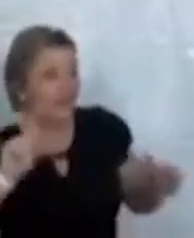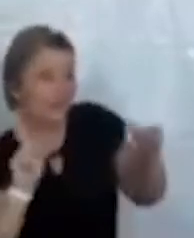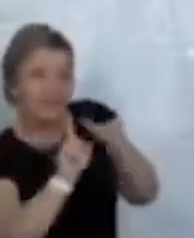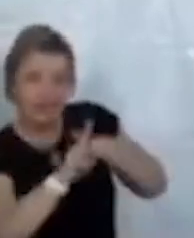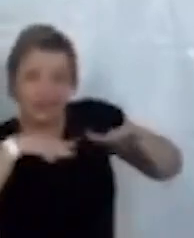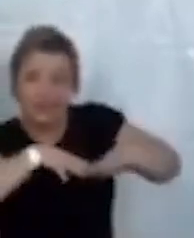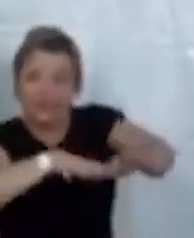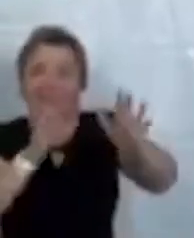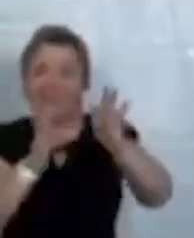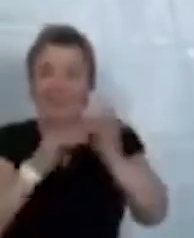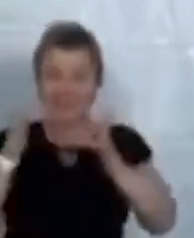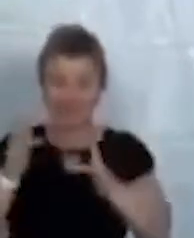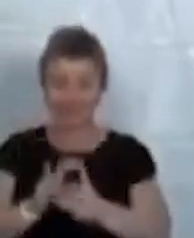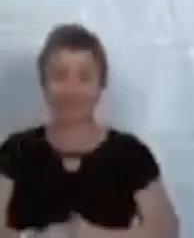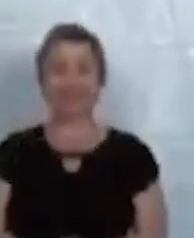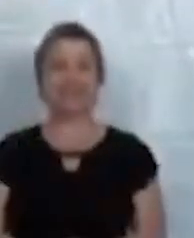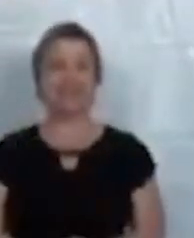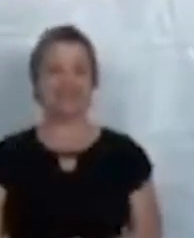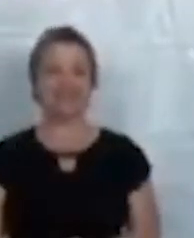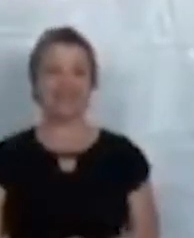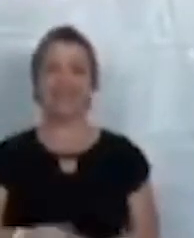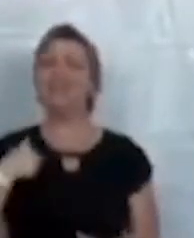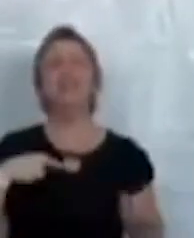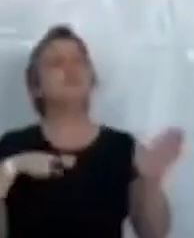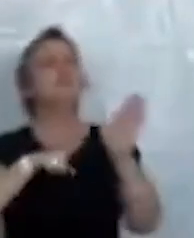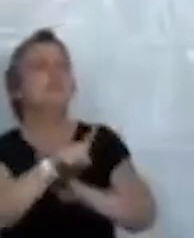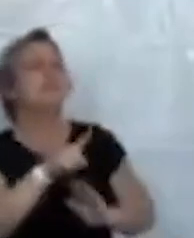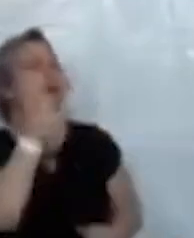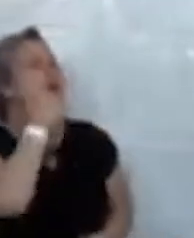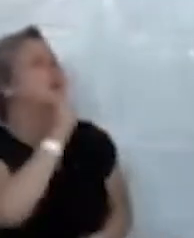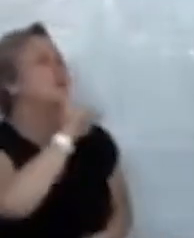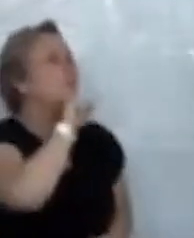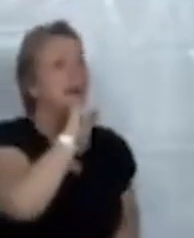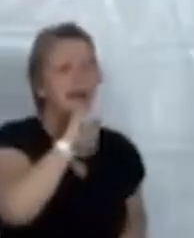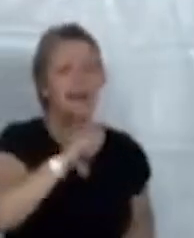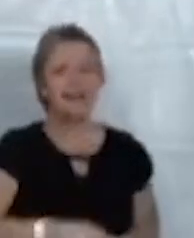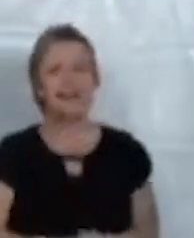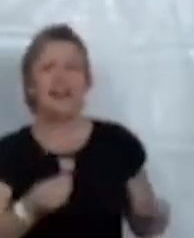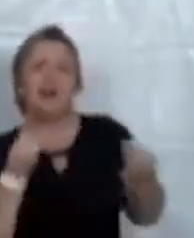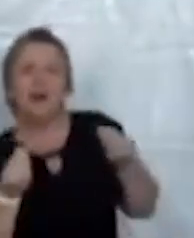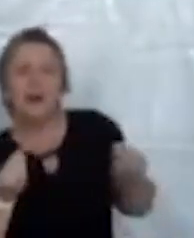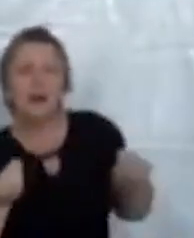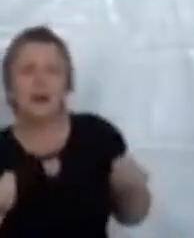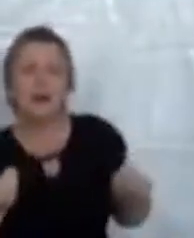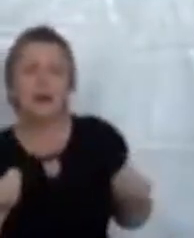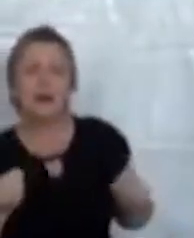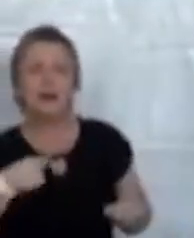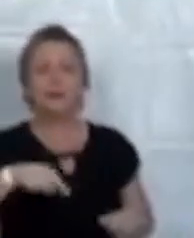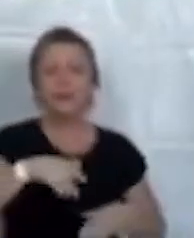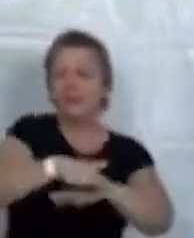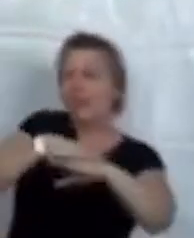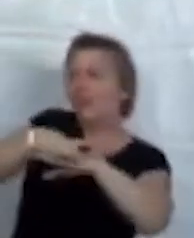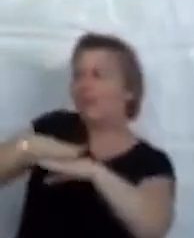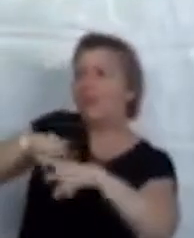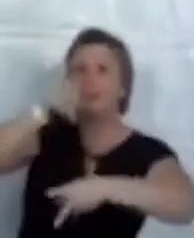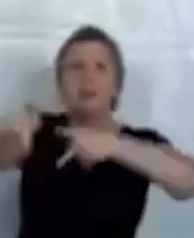para Jesus. E ela, eu perguntei: mãe, como é que a gente vai conversar com aquele